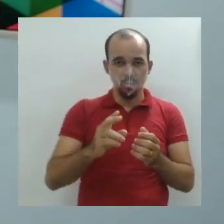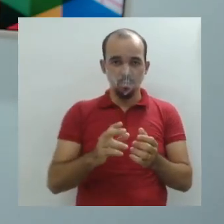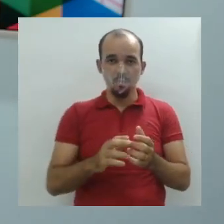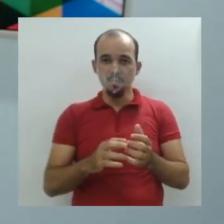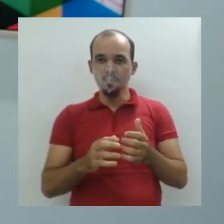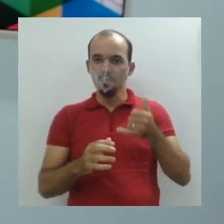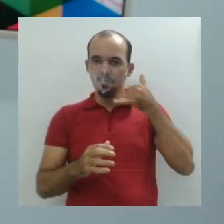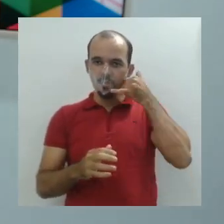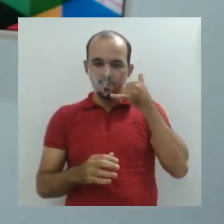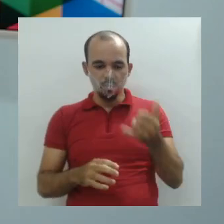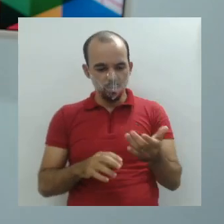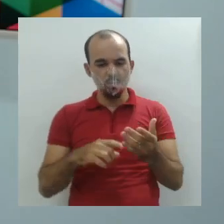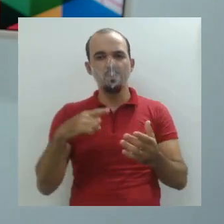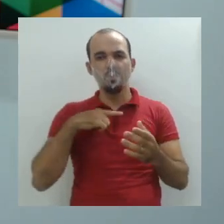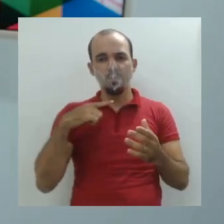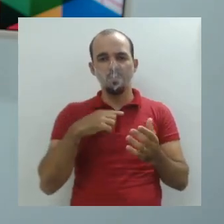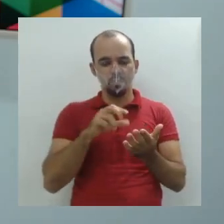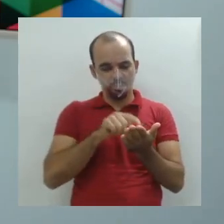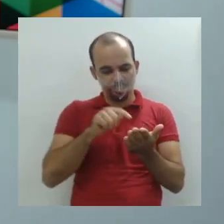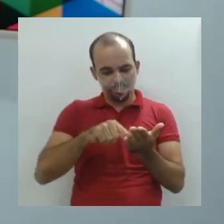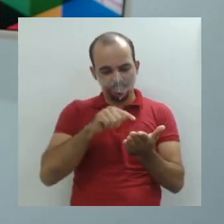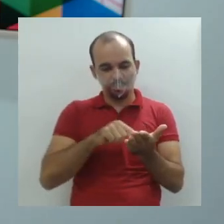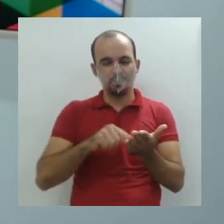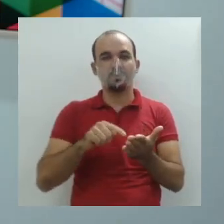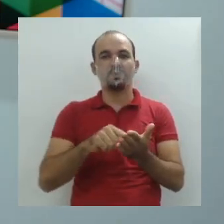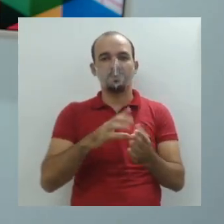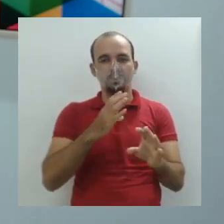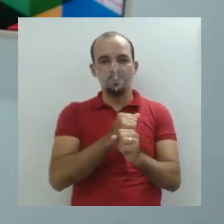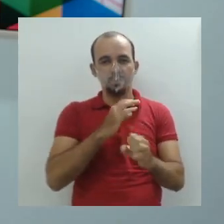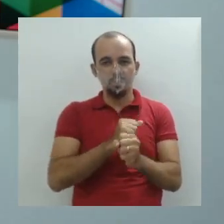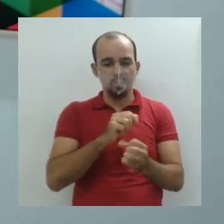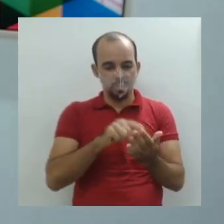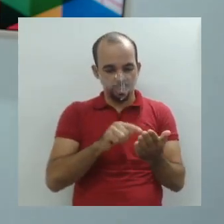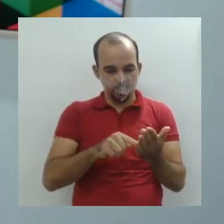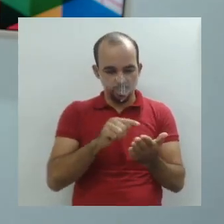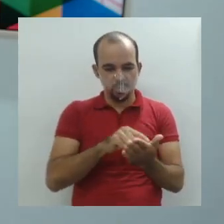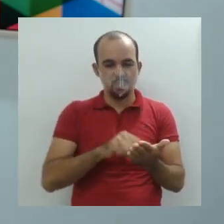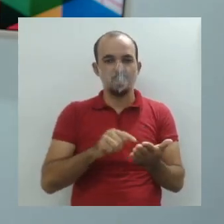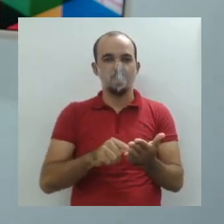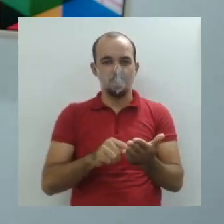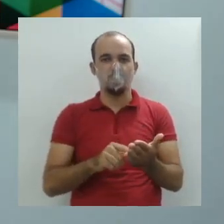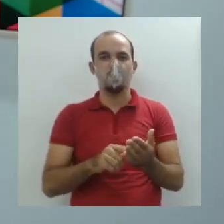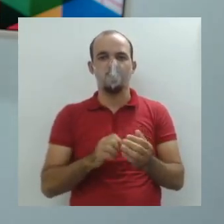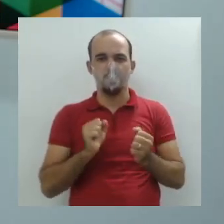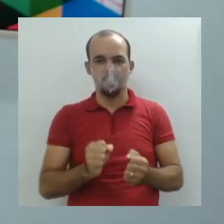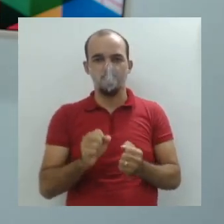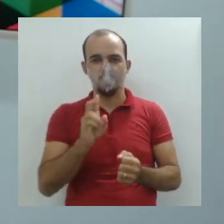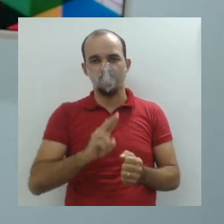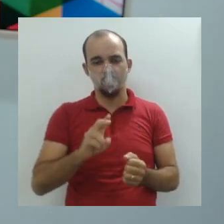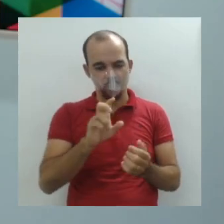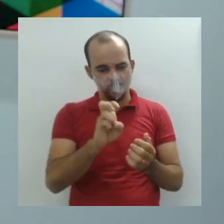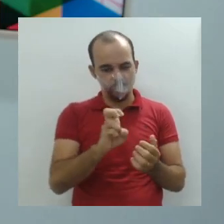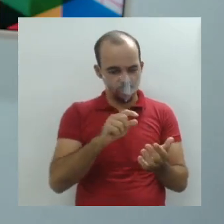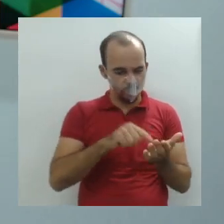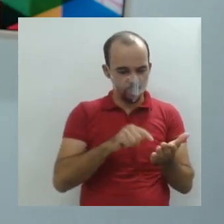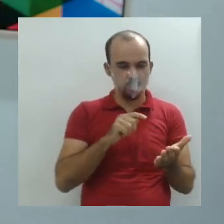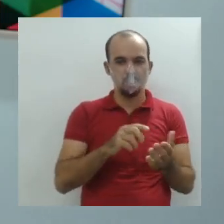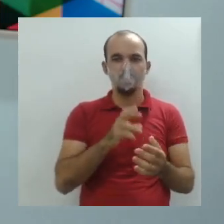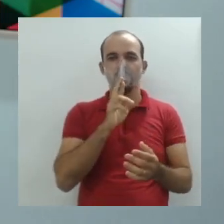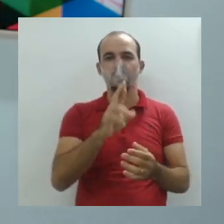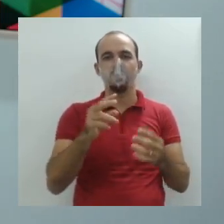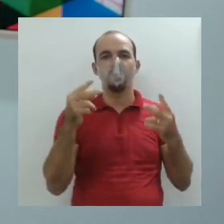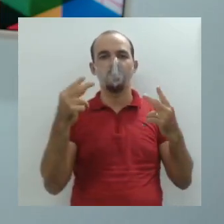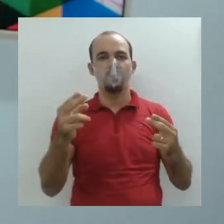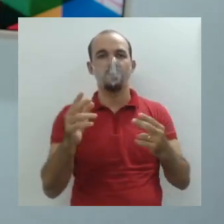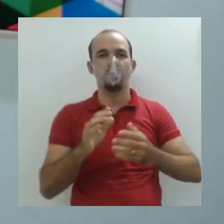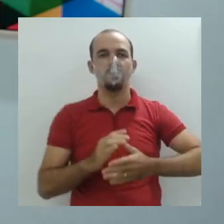e aperta lá 5 e bota a tangente e você vai ver que o resultado é equivalente. É isso que está aí, tá? Então eu tenho o valor de seno, cossenos